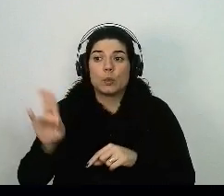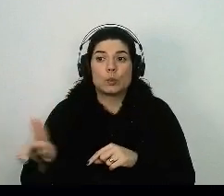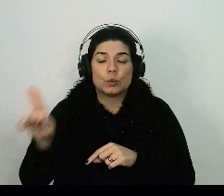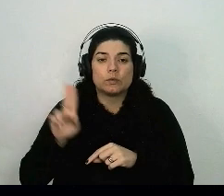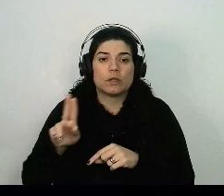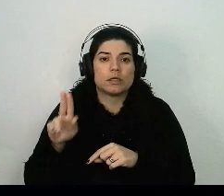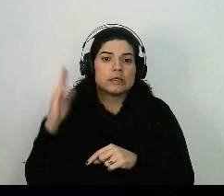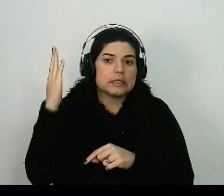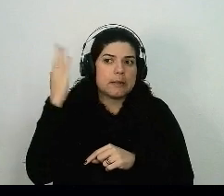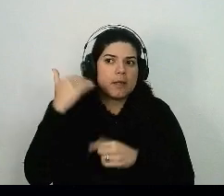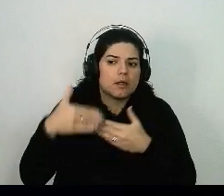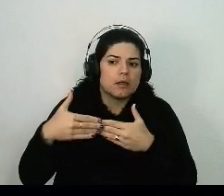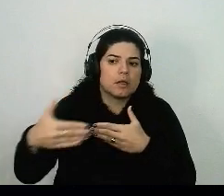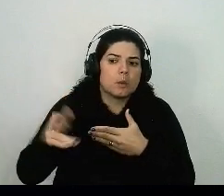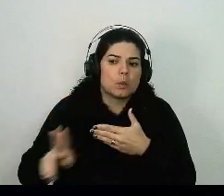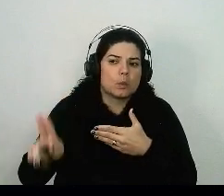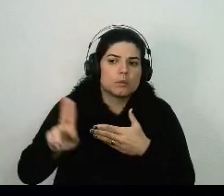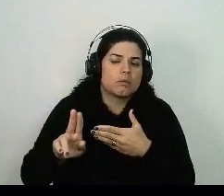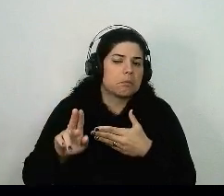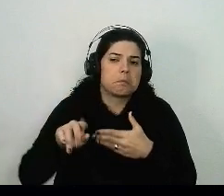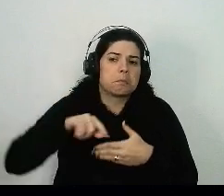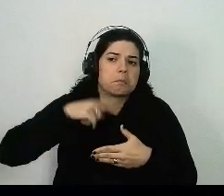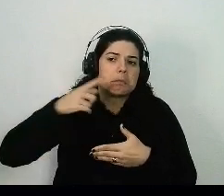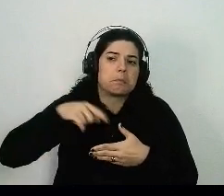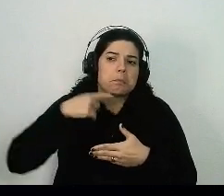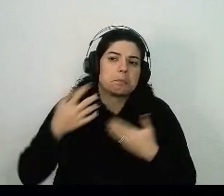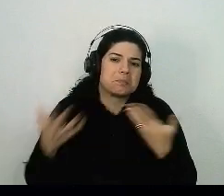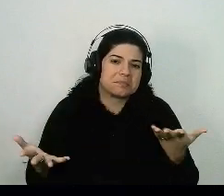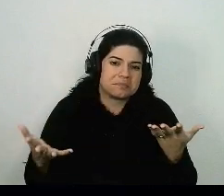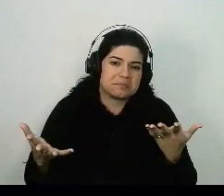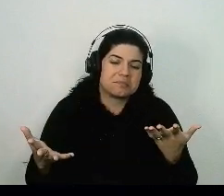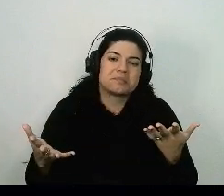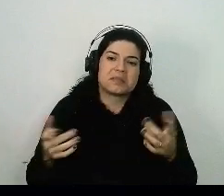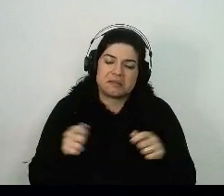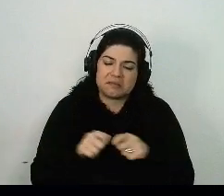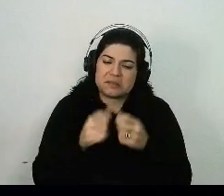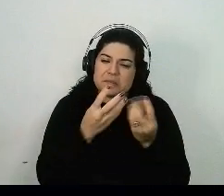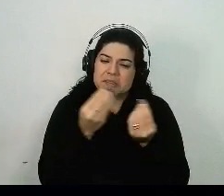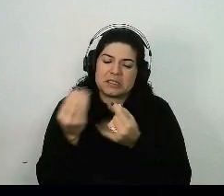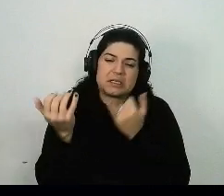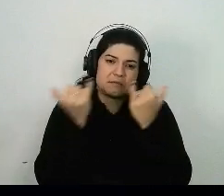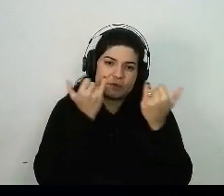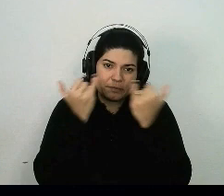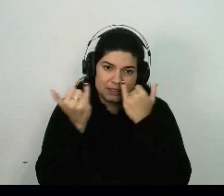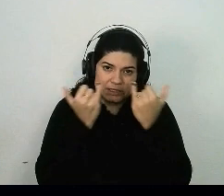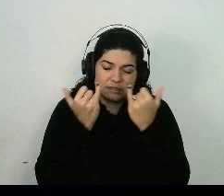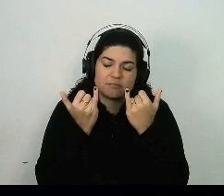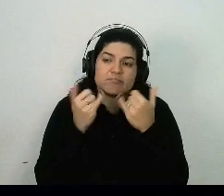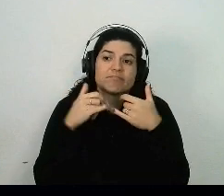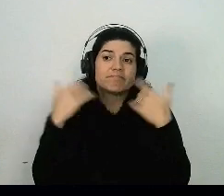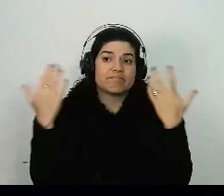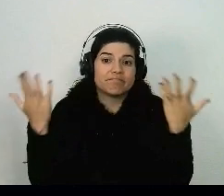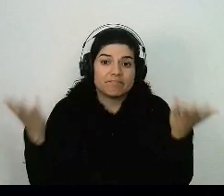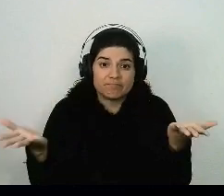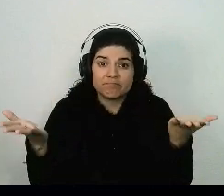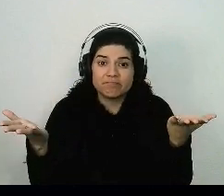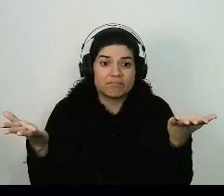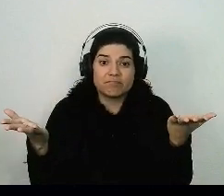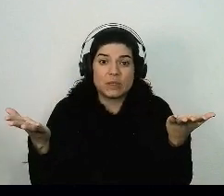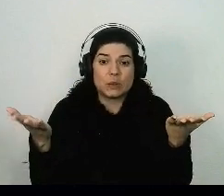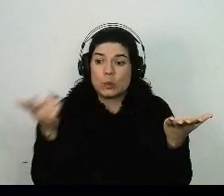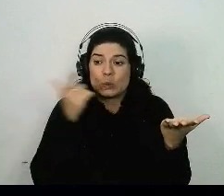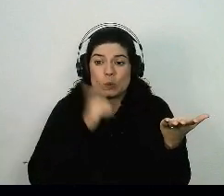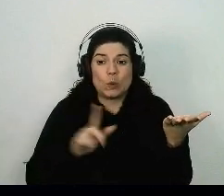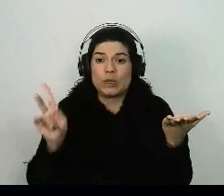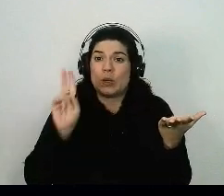para frente, não serviu de nada. Eu produzi um monte de informação e basicamente não tem como ser usada em tempo hábil,